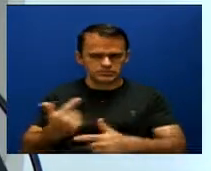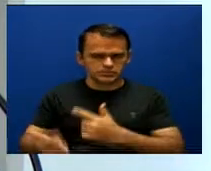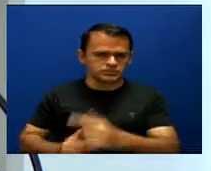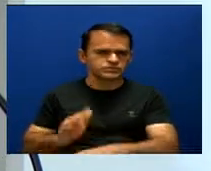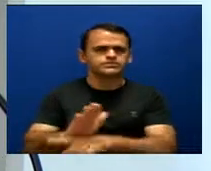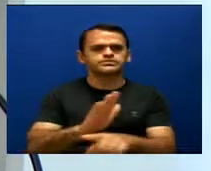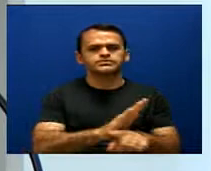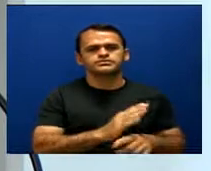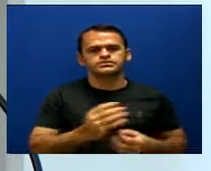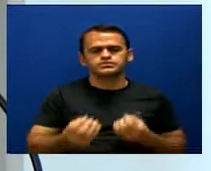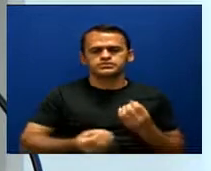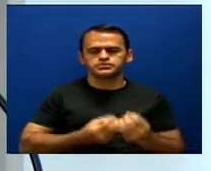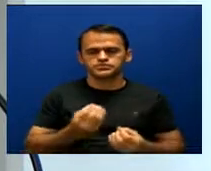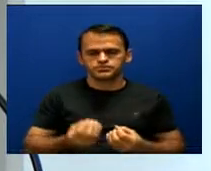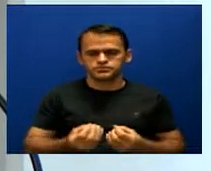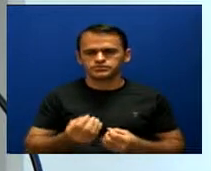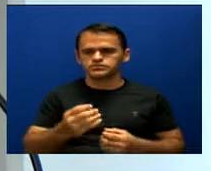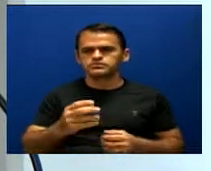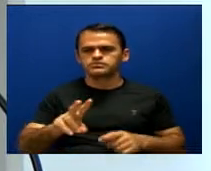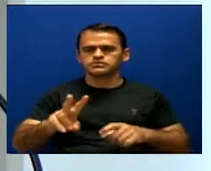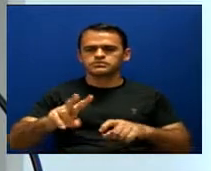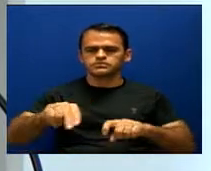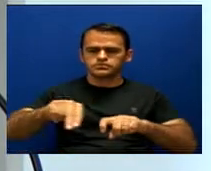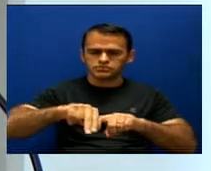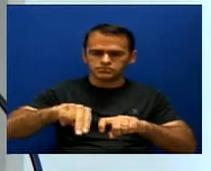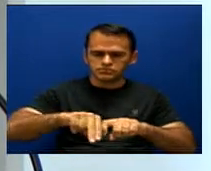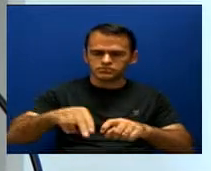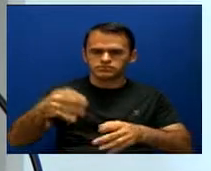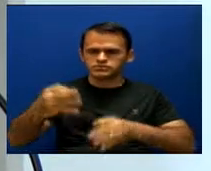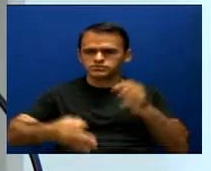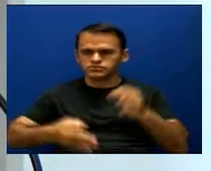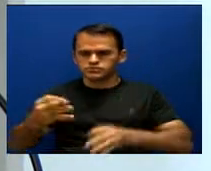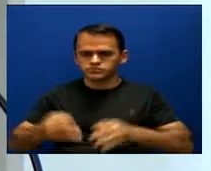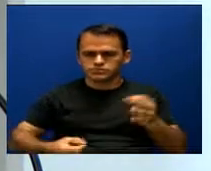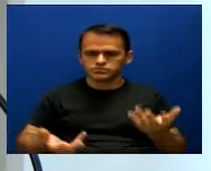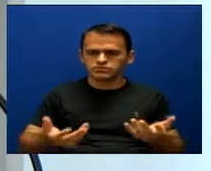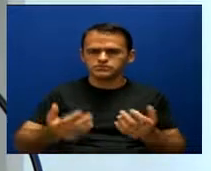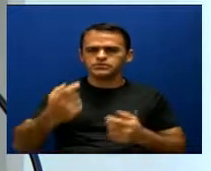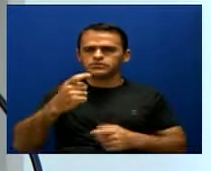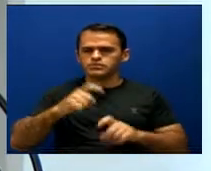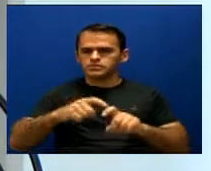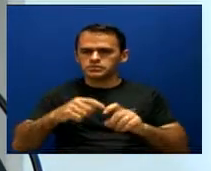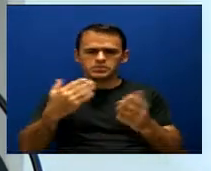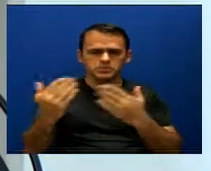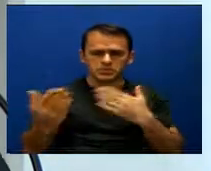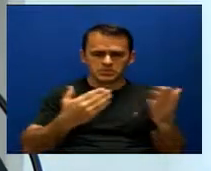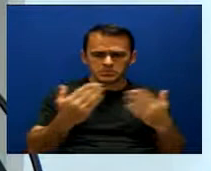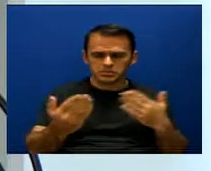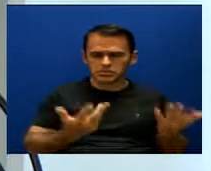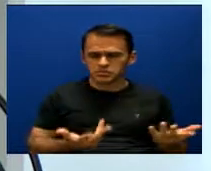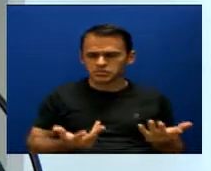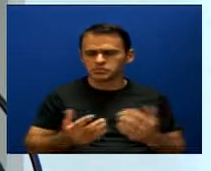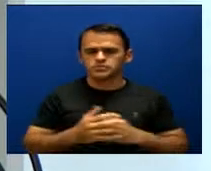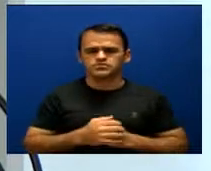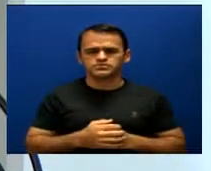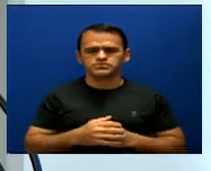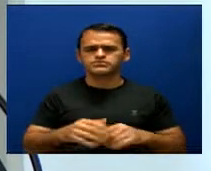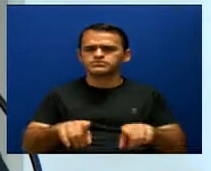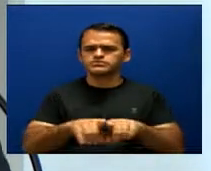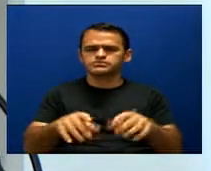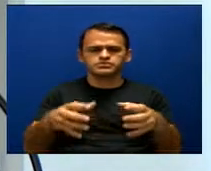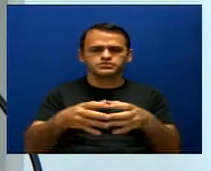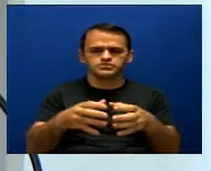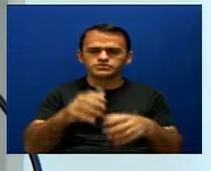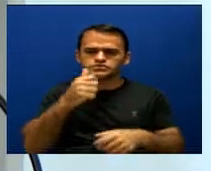entidade são nutricionista, jurídico, podóloga, psicólogas, oficinas de apoio e o Clube das